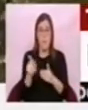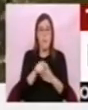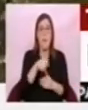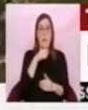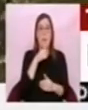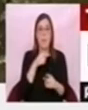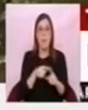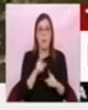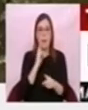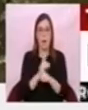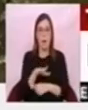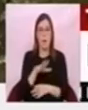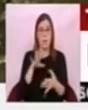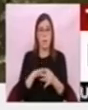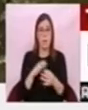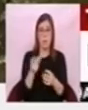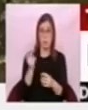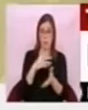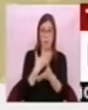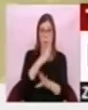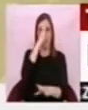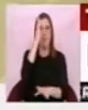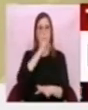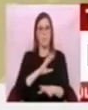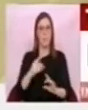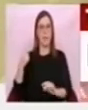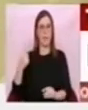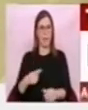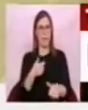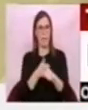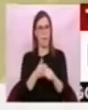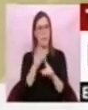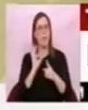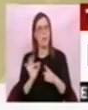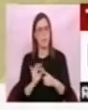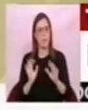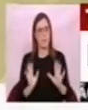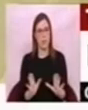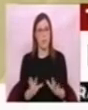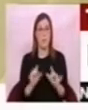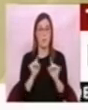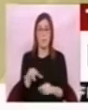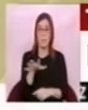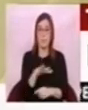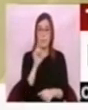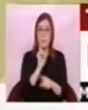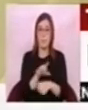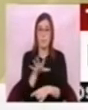meses, que relativamente a situações de catástrofe também se sabe que devem ter um acompanhamento específico. E essas